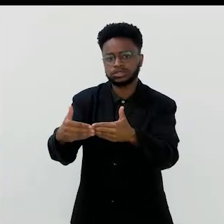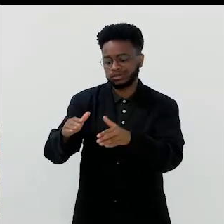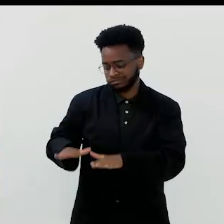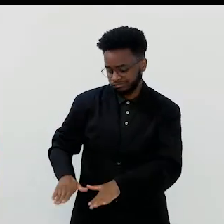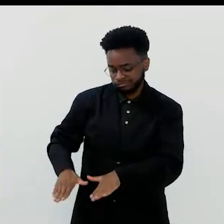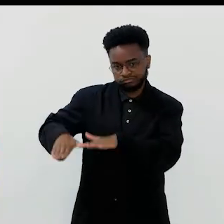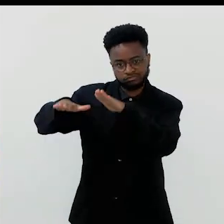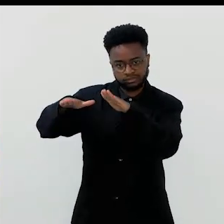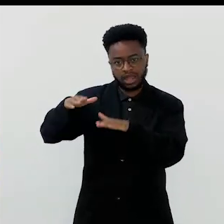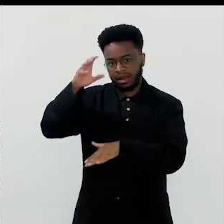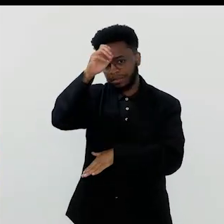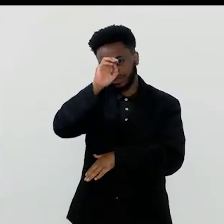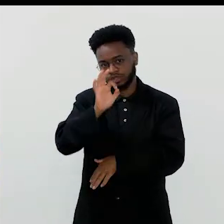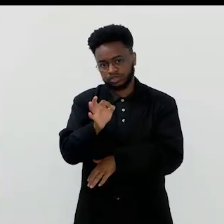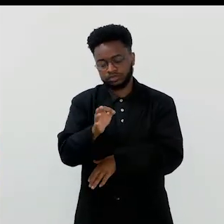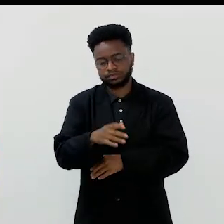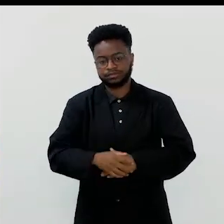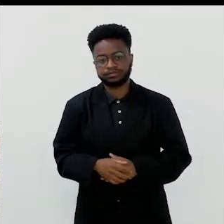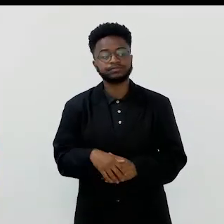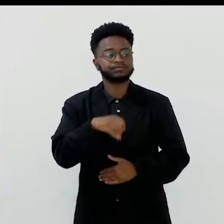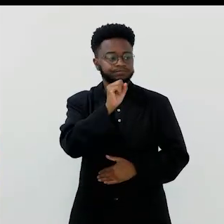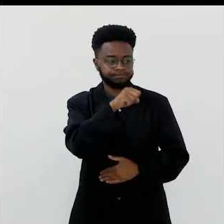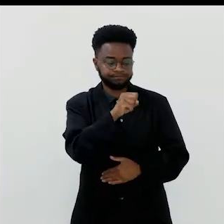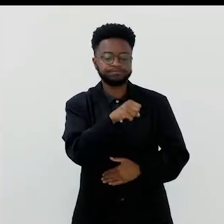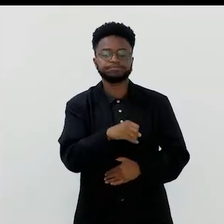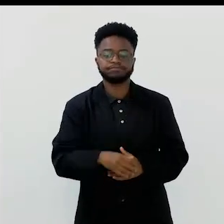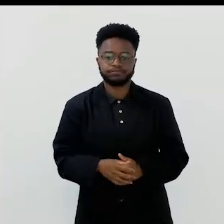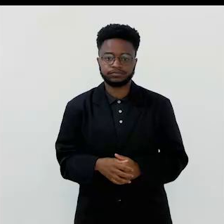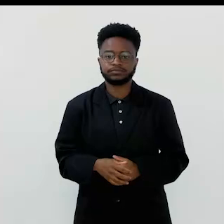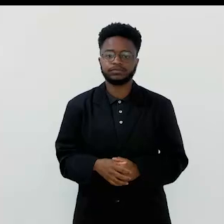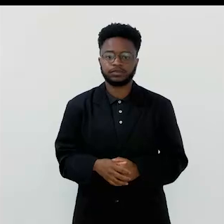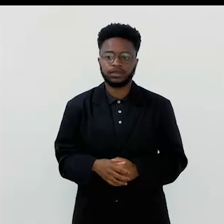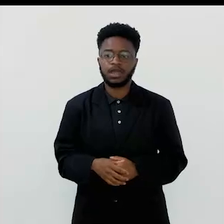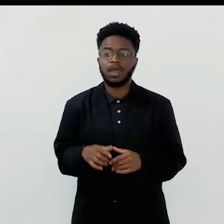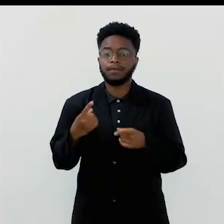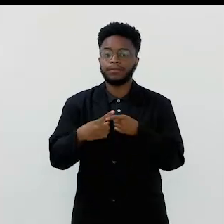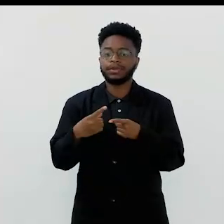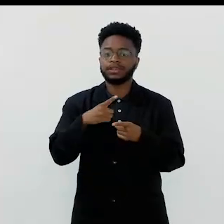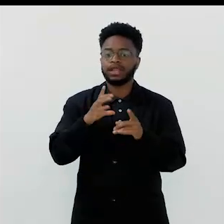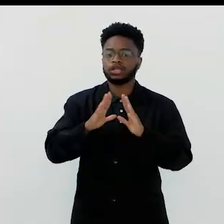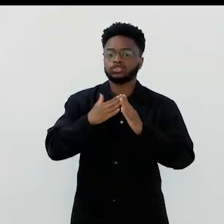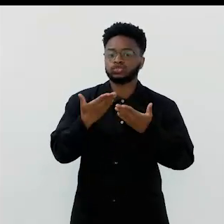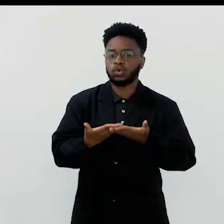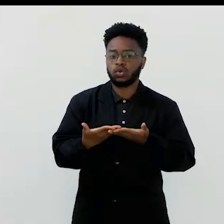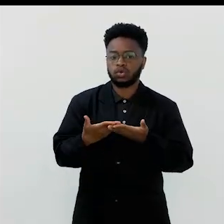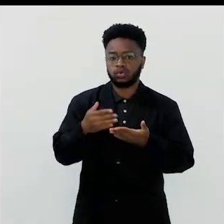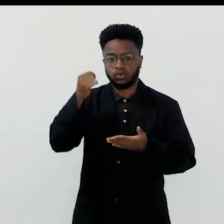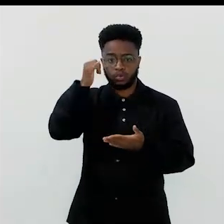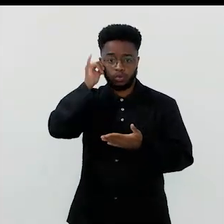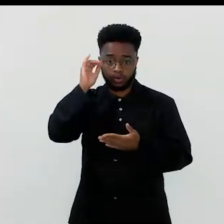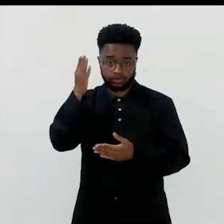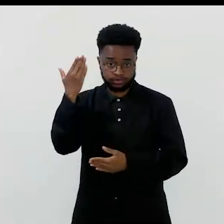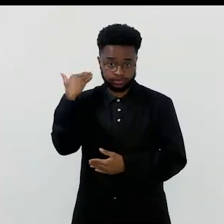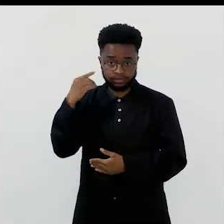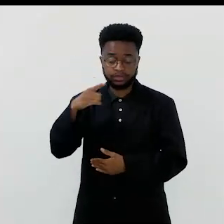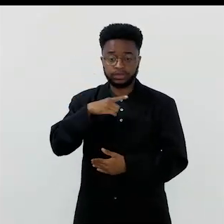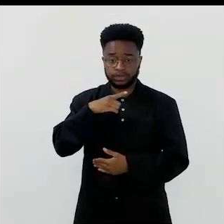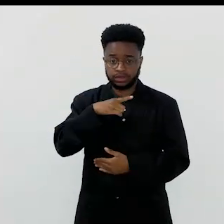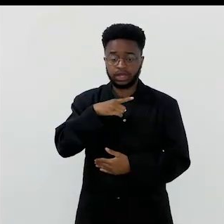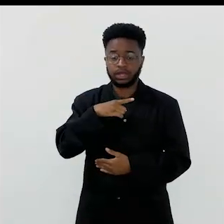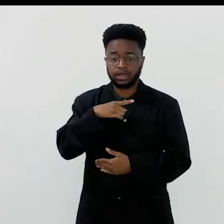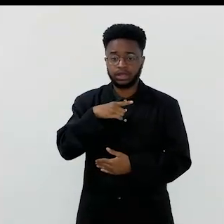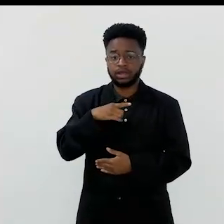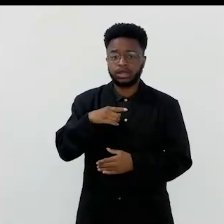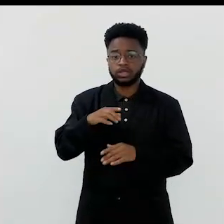um processo que vai desde menino, não é isso? É isso mesmo. Tinha, né, uma escolinha dos bois antes, né? No